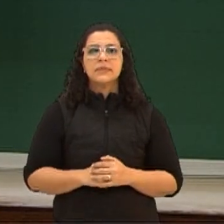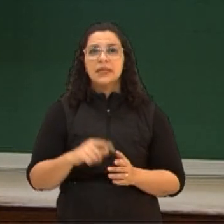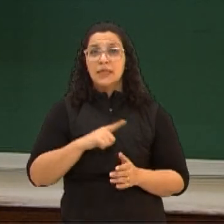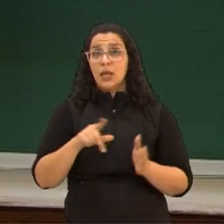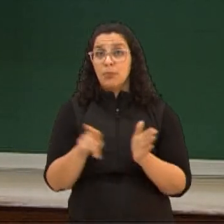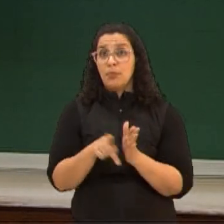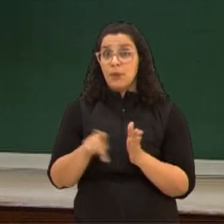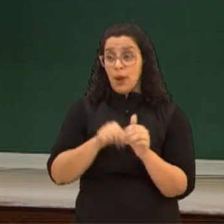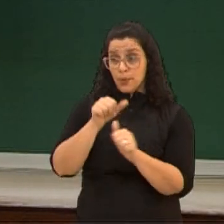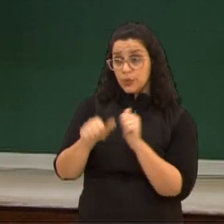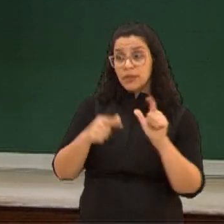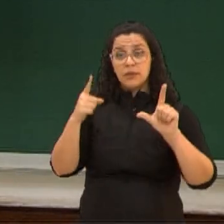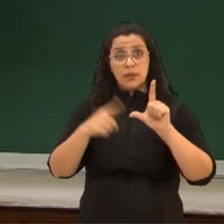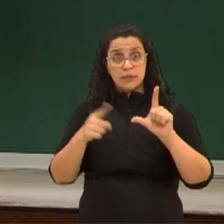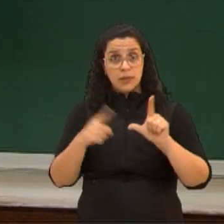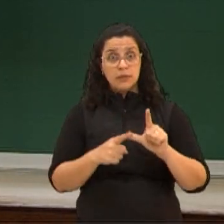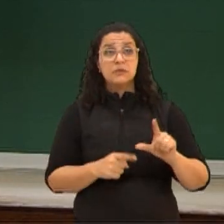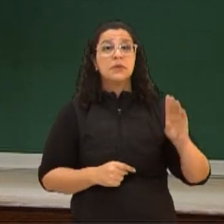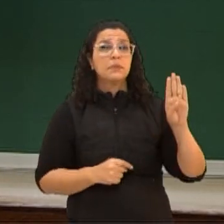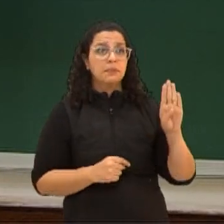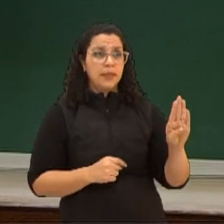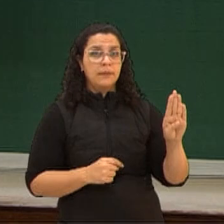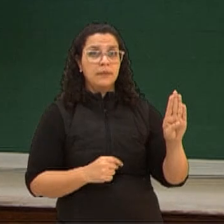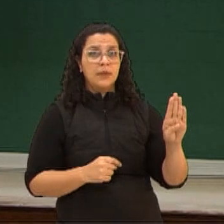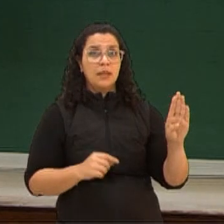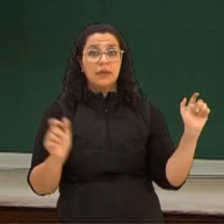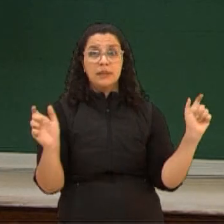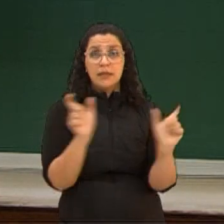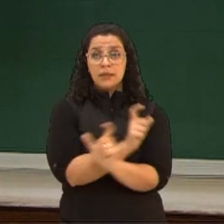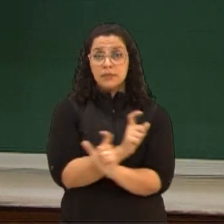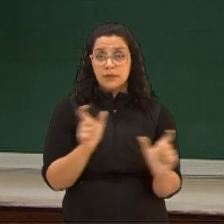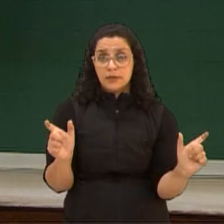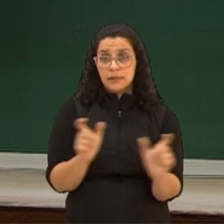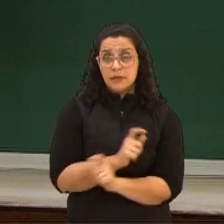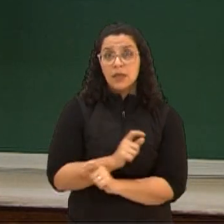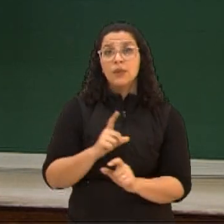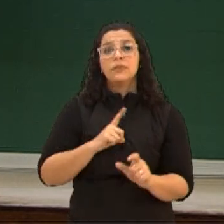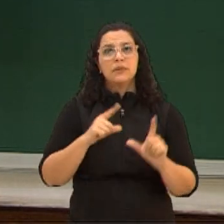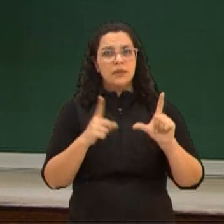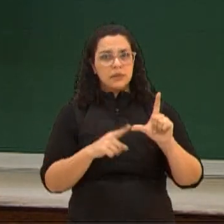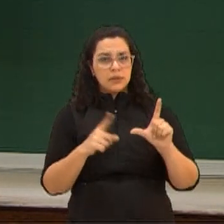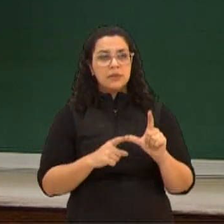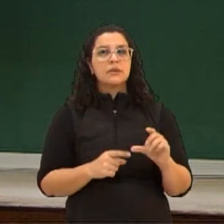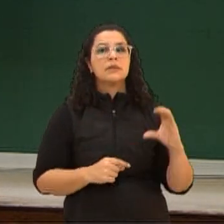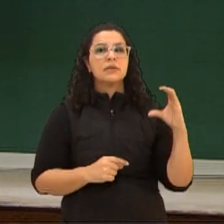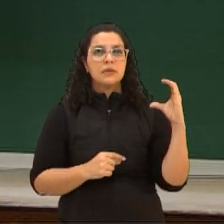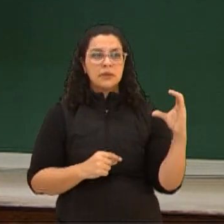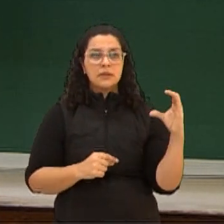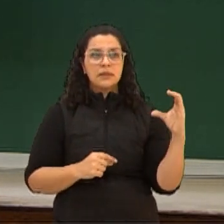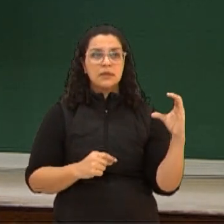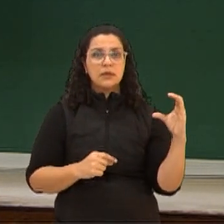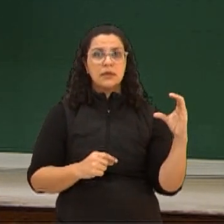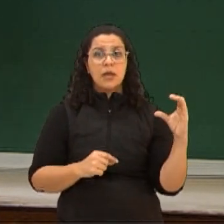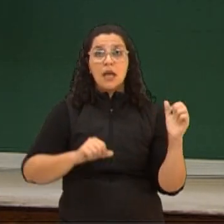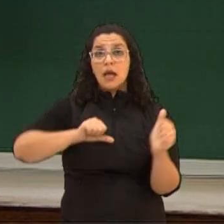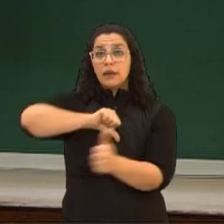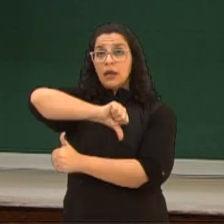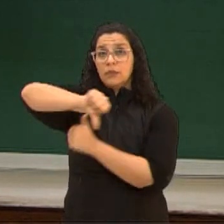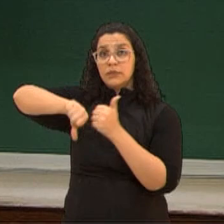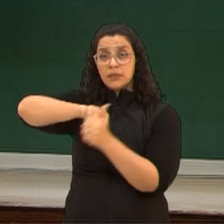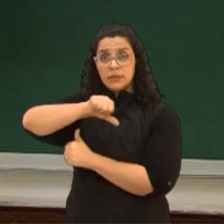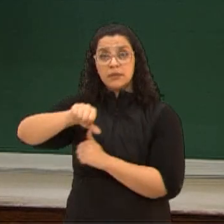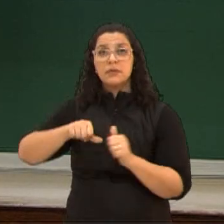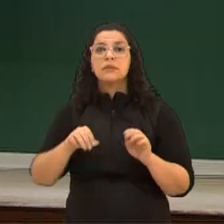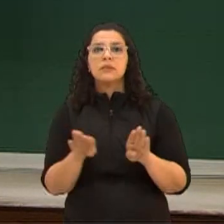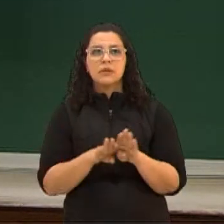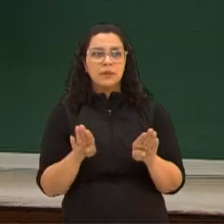pensar a mudança das letras. Letra B, transição, a transição das letras. Letra C, a